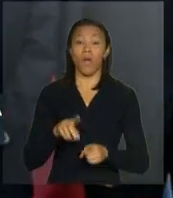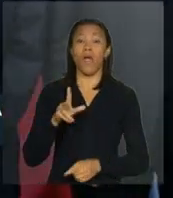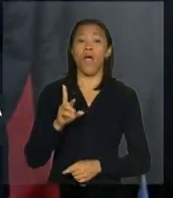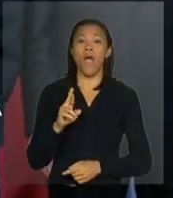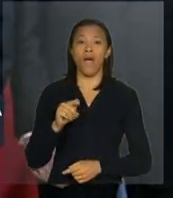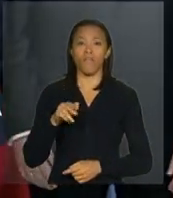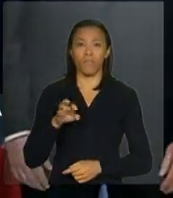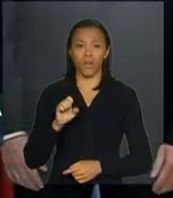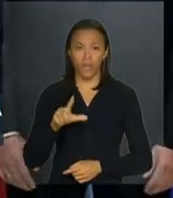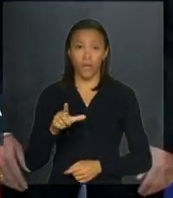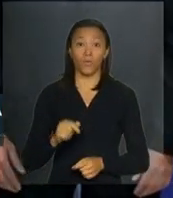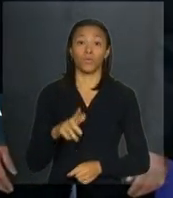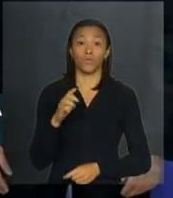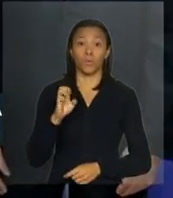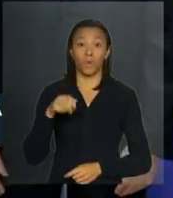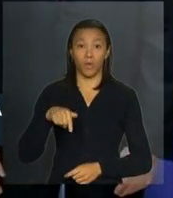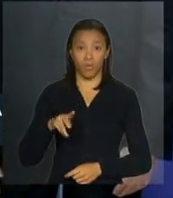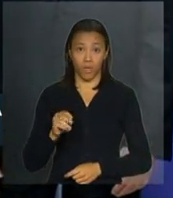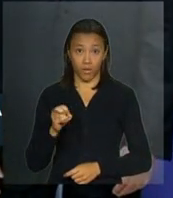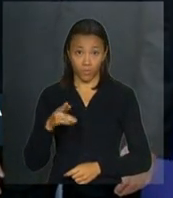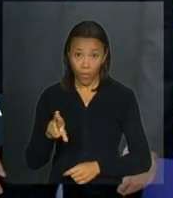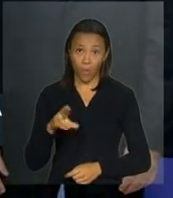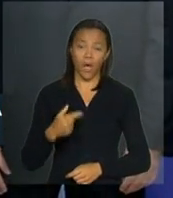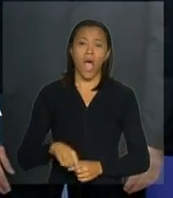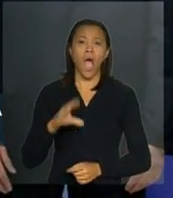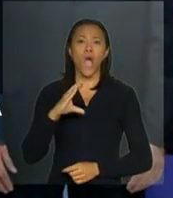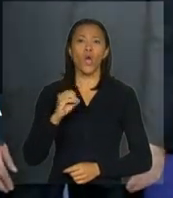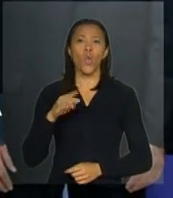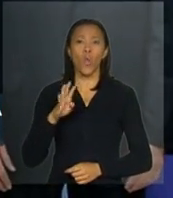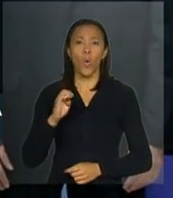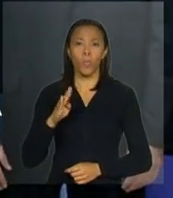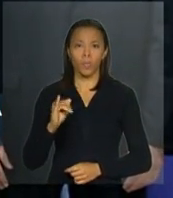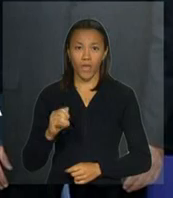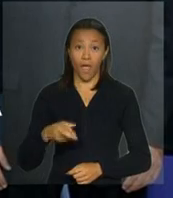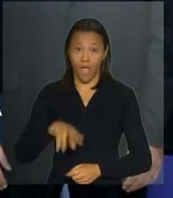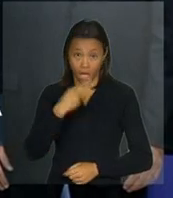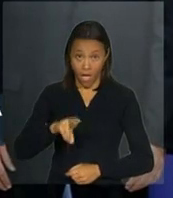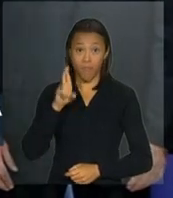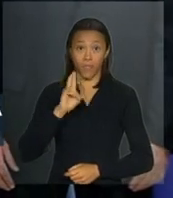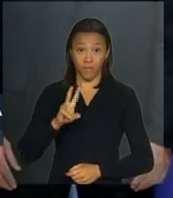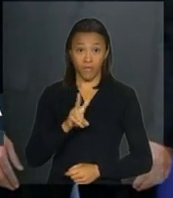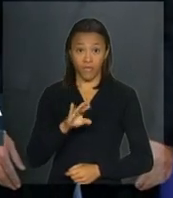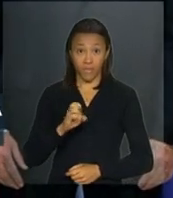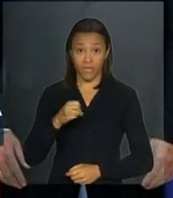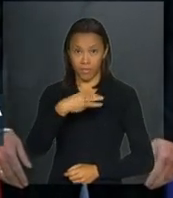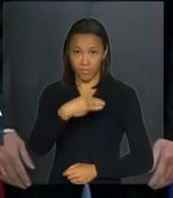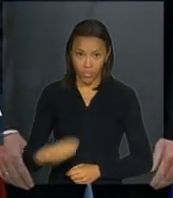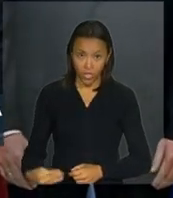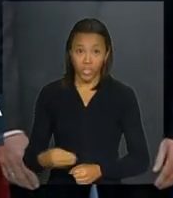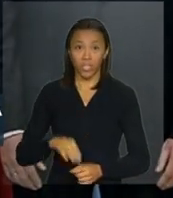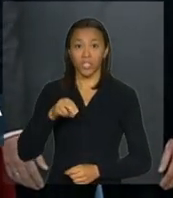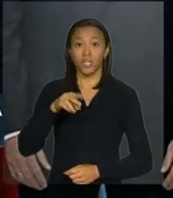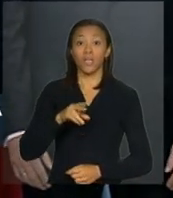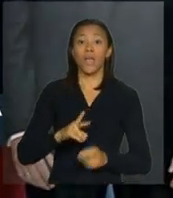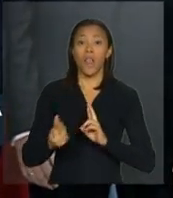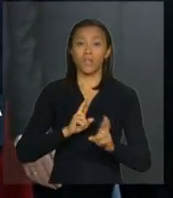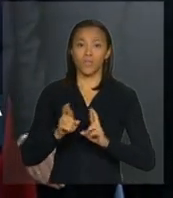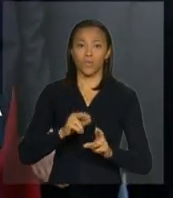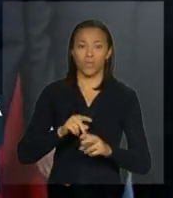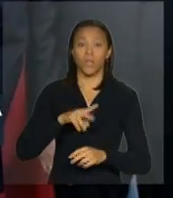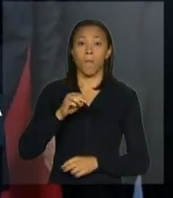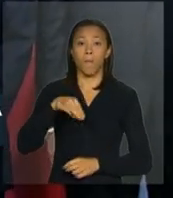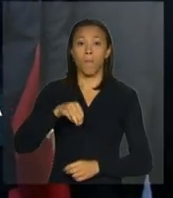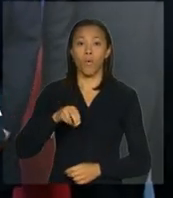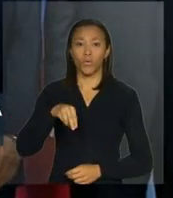Correa do Equador a Colômbia é representada pela vice-ministra de relações exteriores Mônica laneta